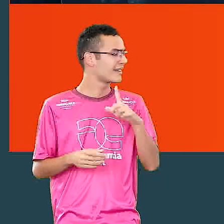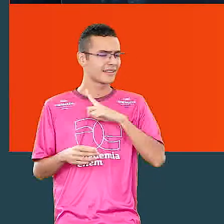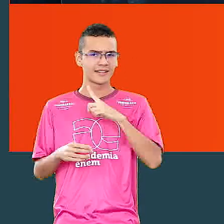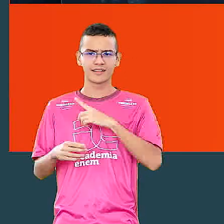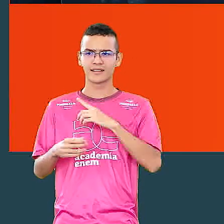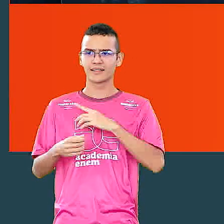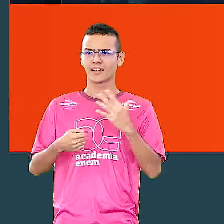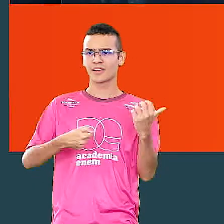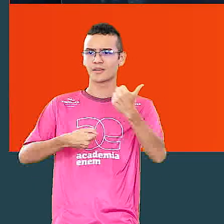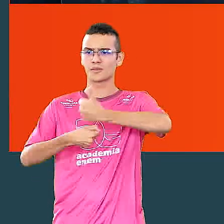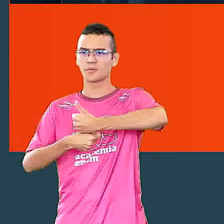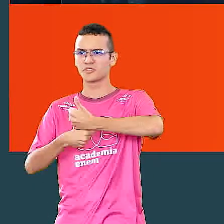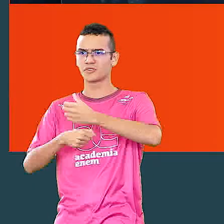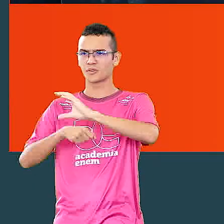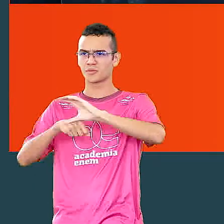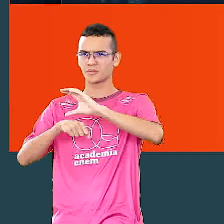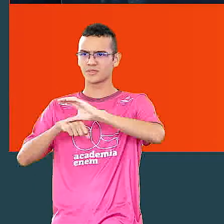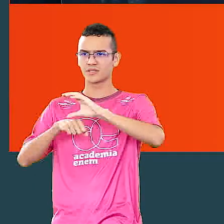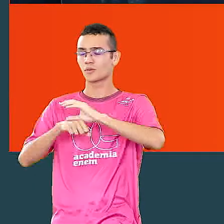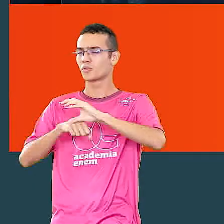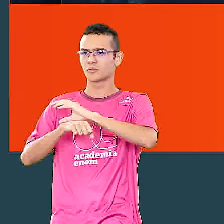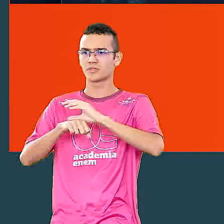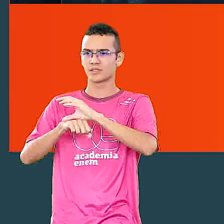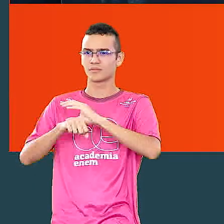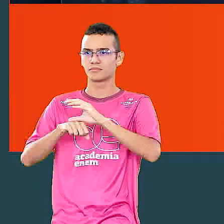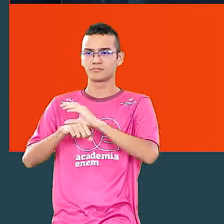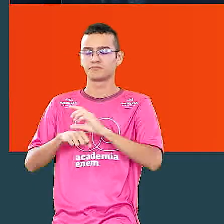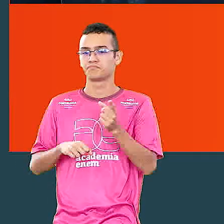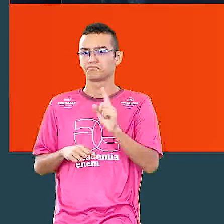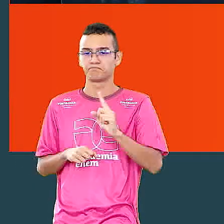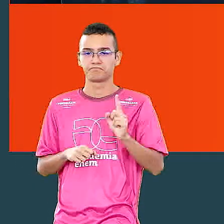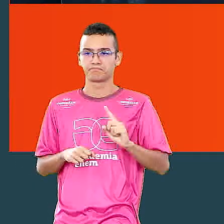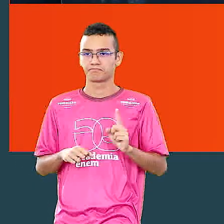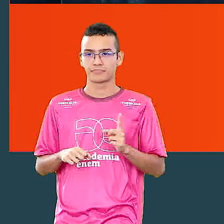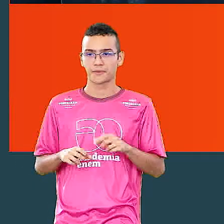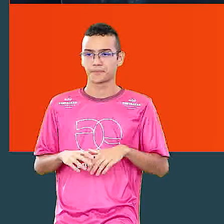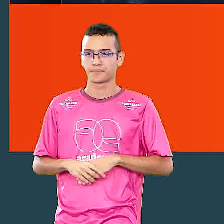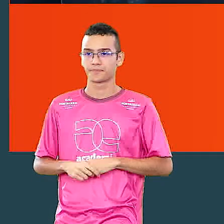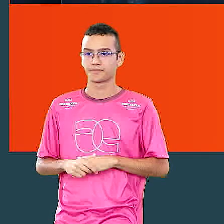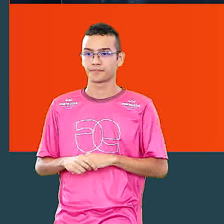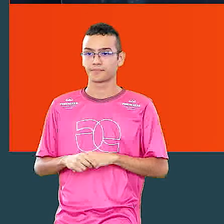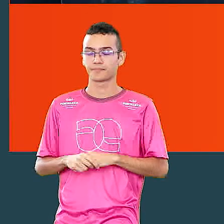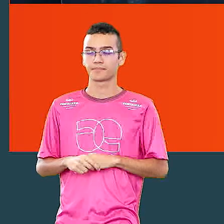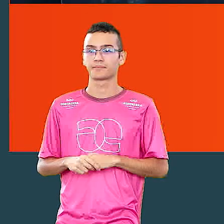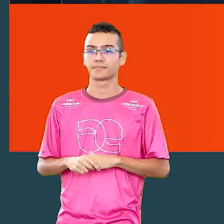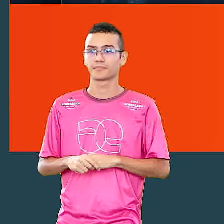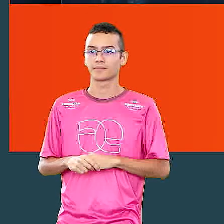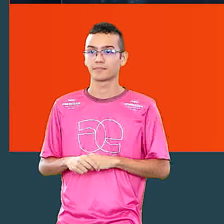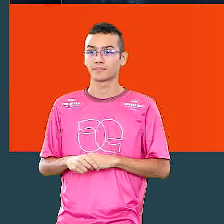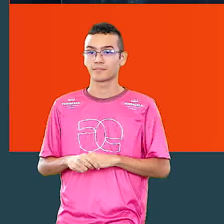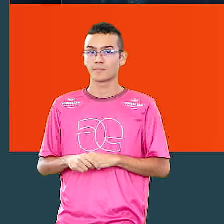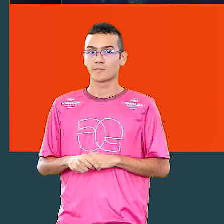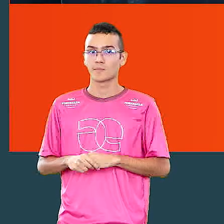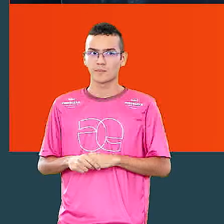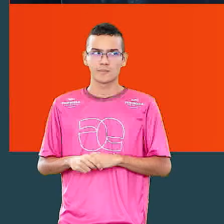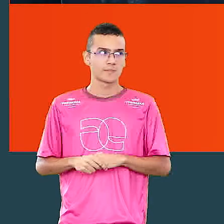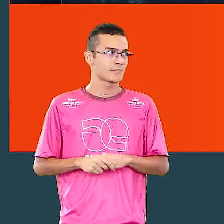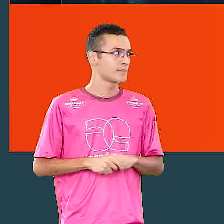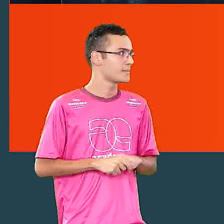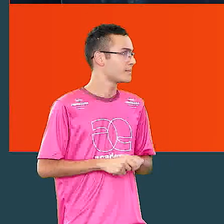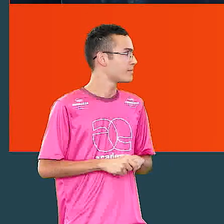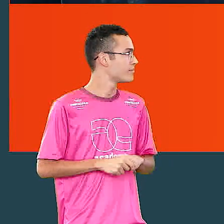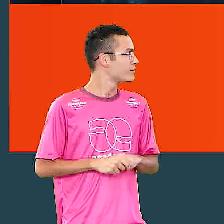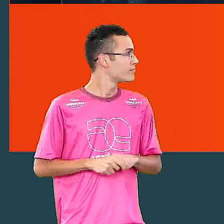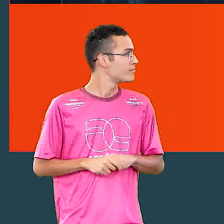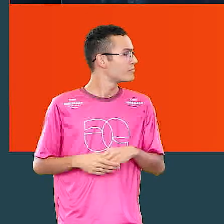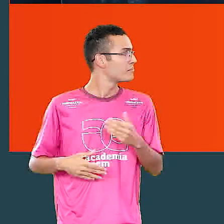a Constituição. Beleza? O início, né, do processo de distensão política. Meu irmão,